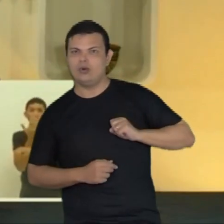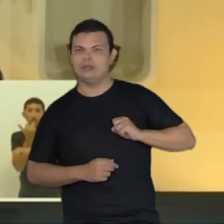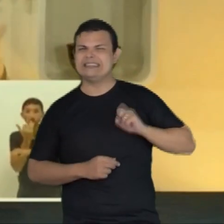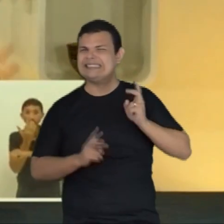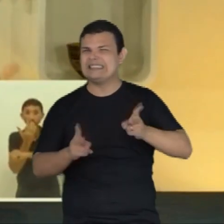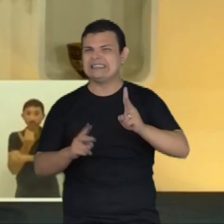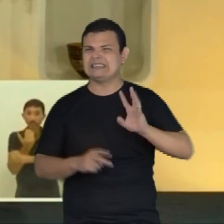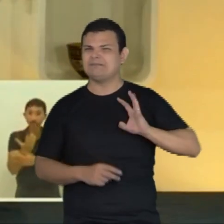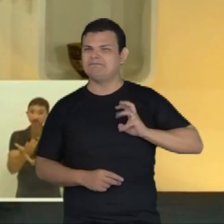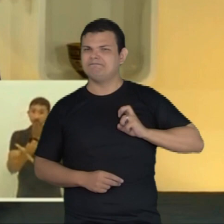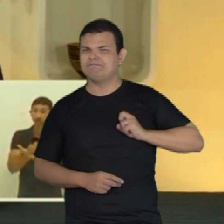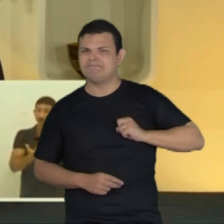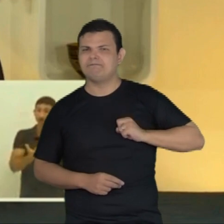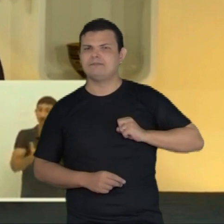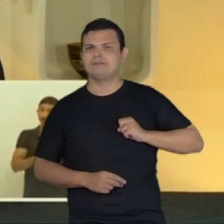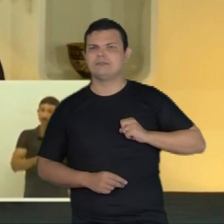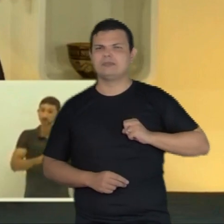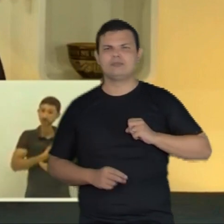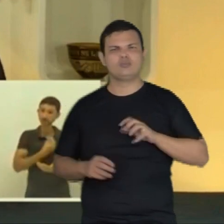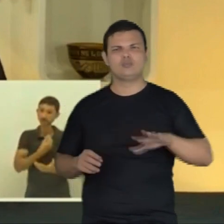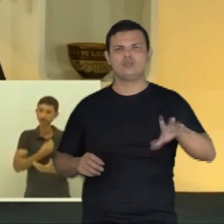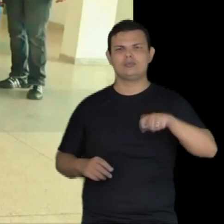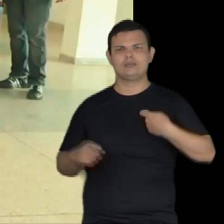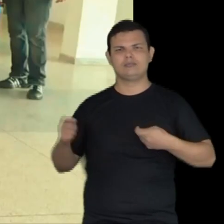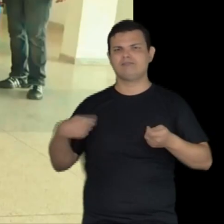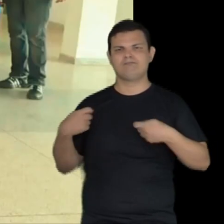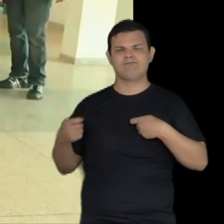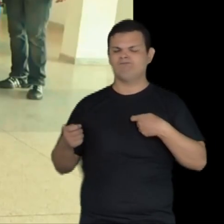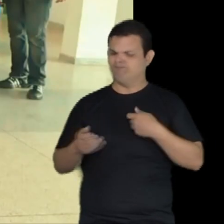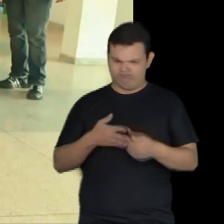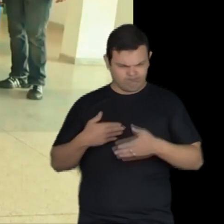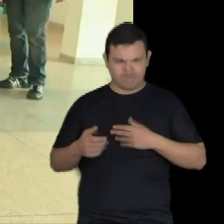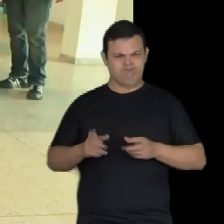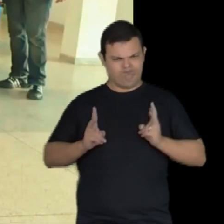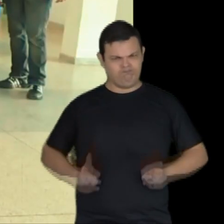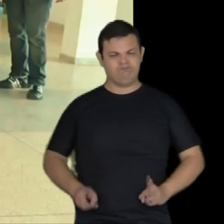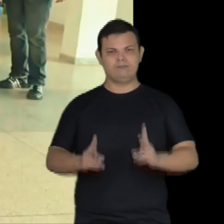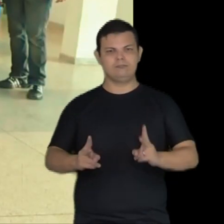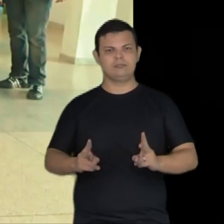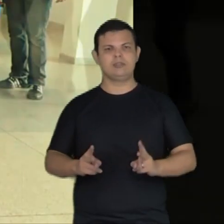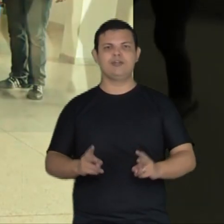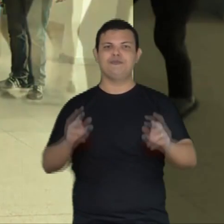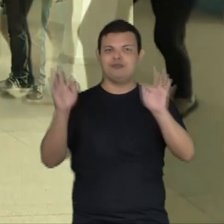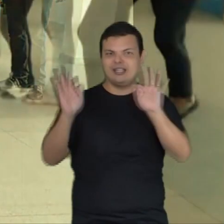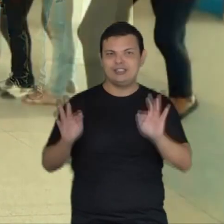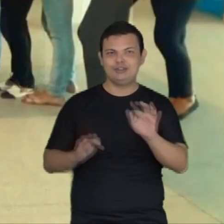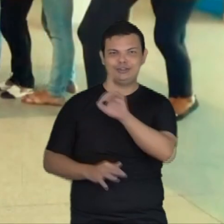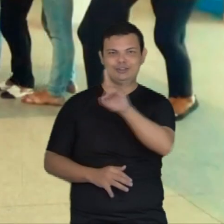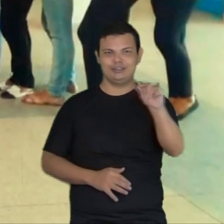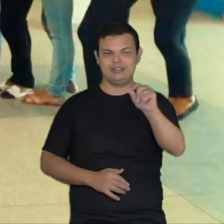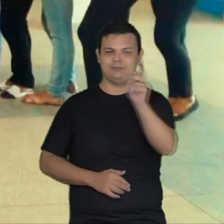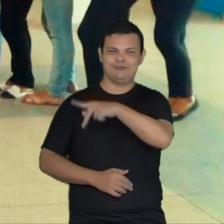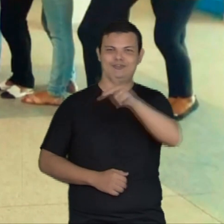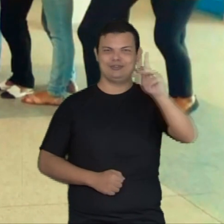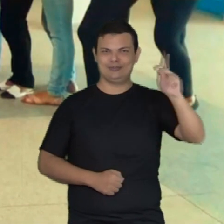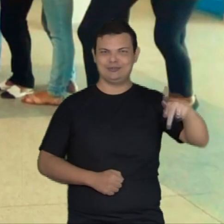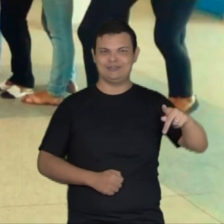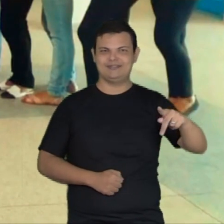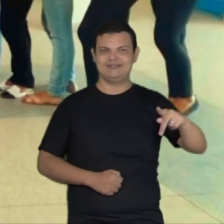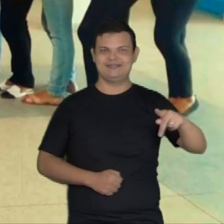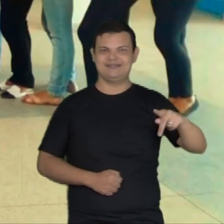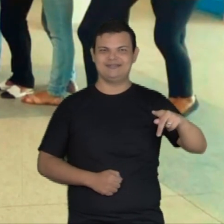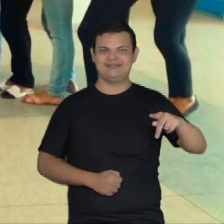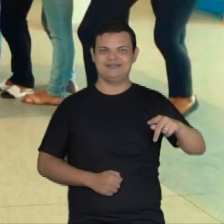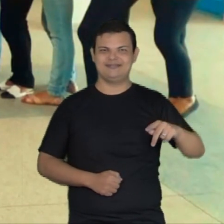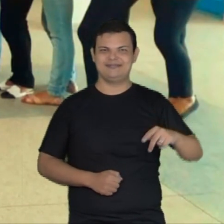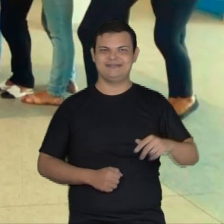amor, somos o que somos e não abrimos mão. Feliz Dia dos Professores!